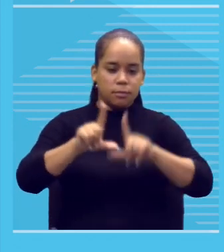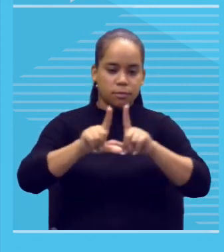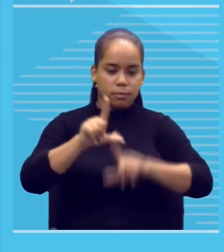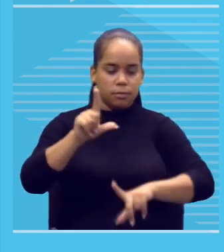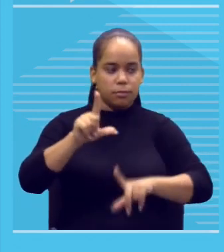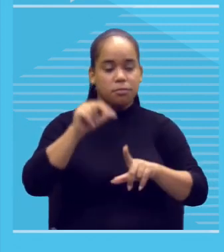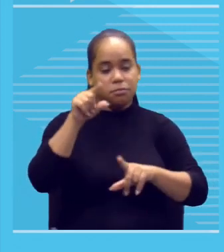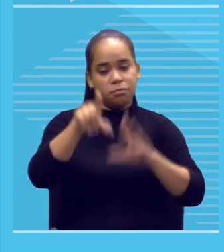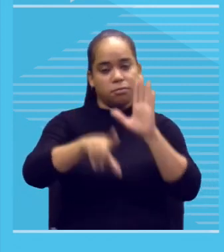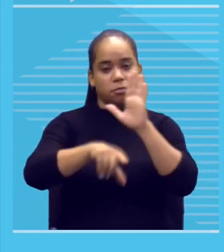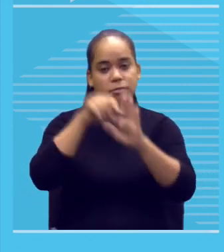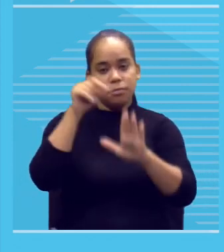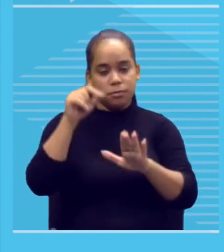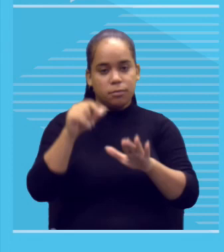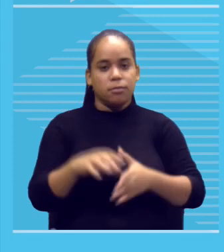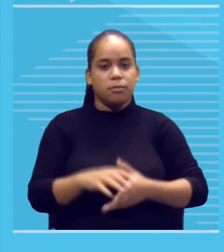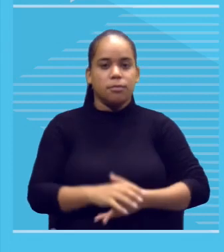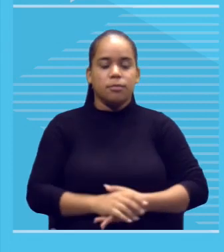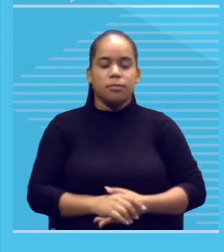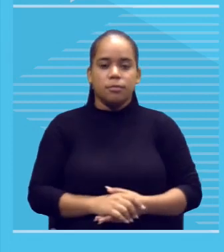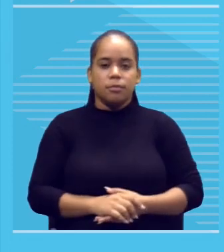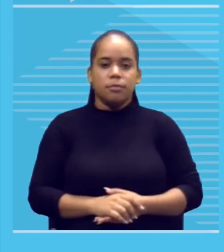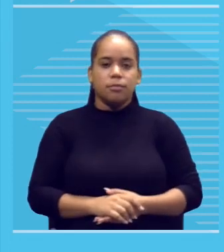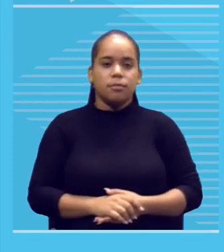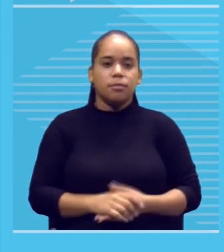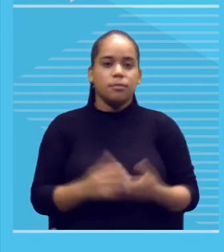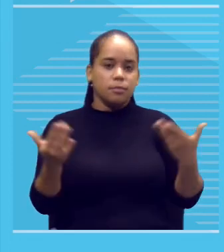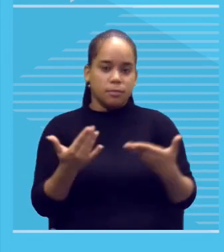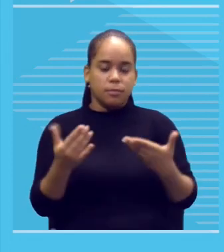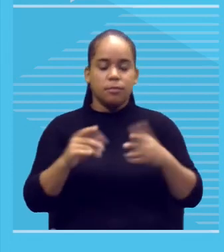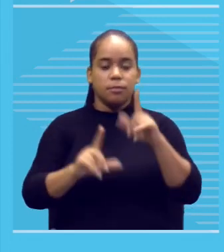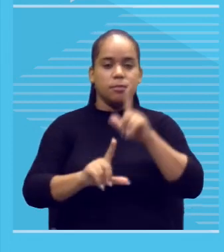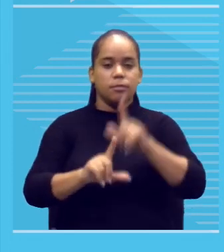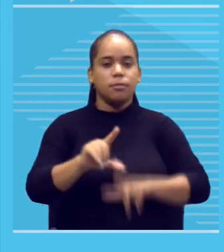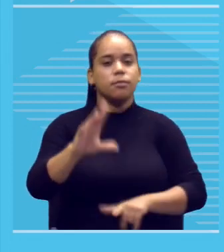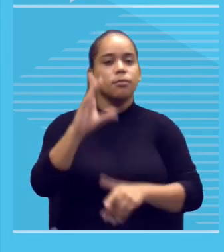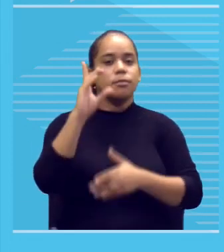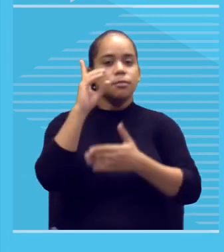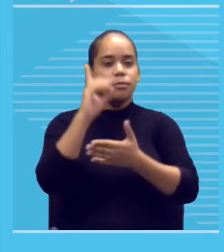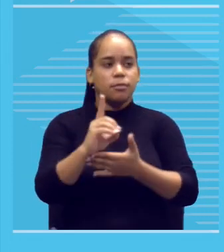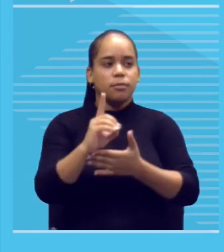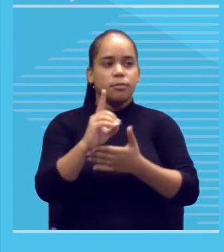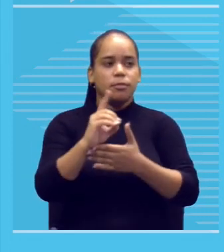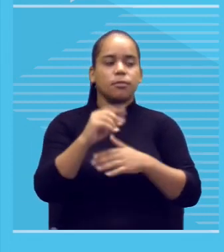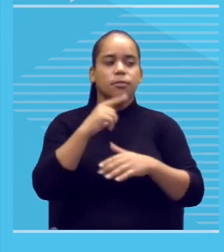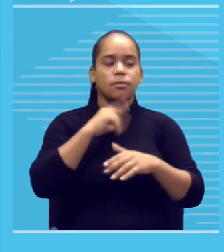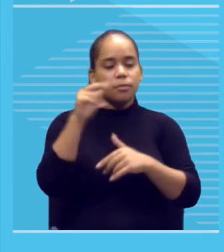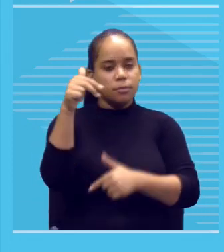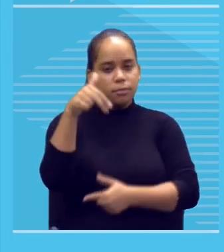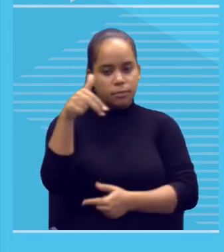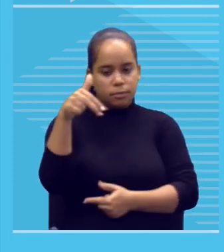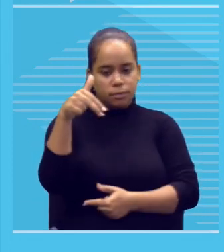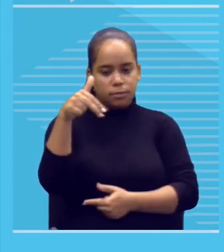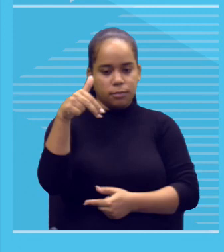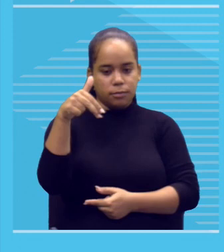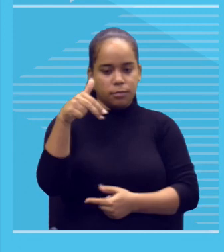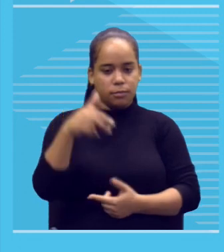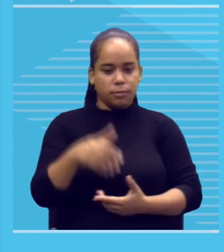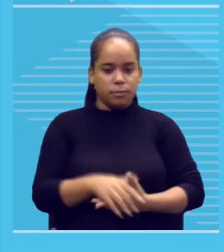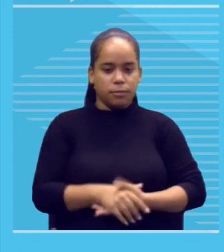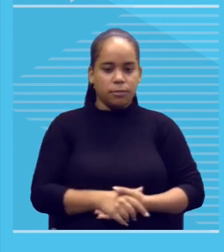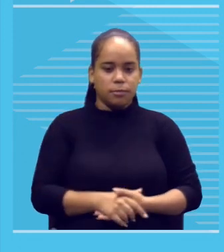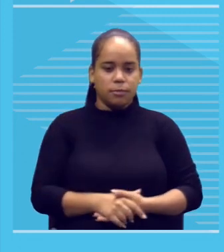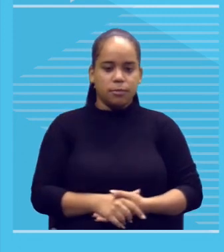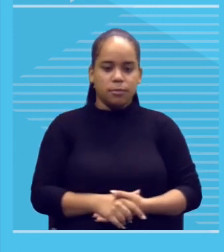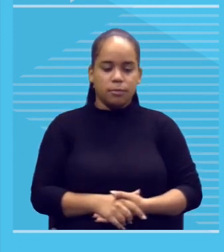você vamos chamar aqui na letra D né o termo desconhecido de n n Tá